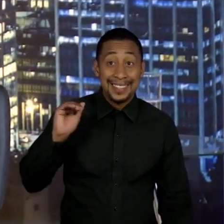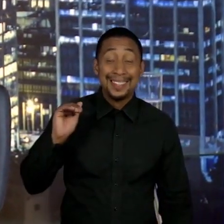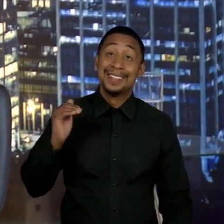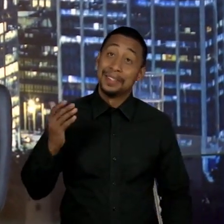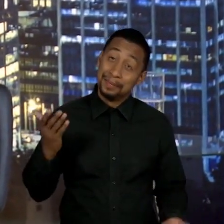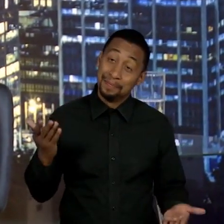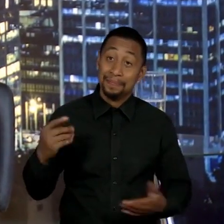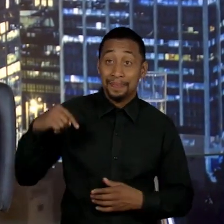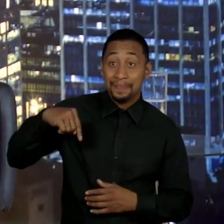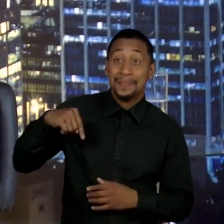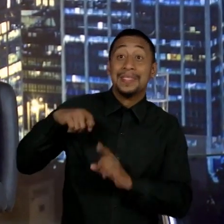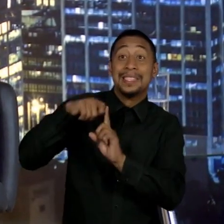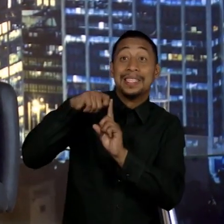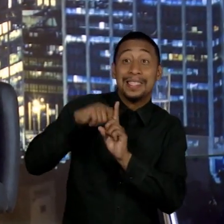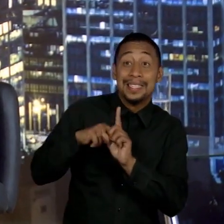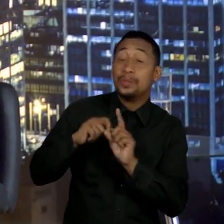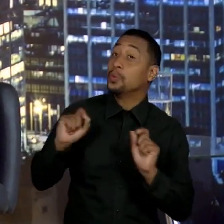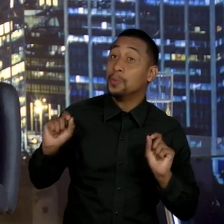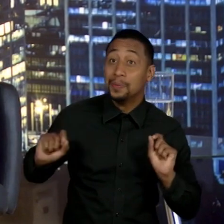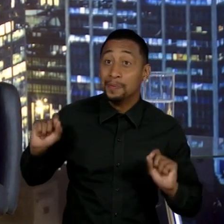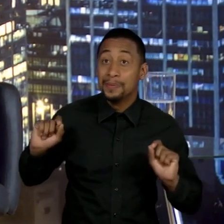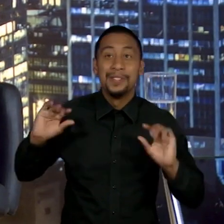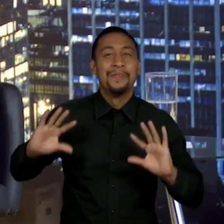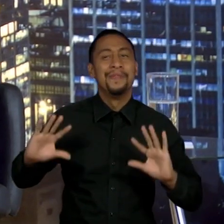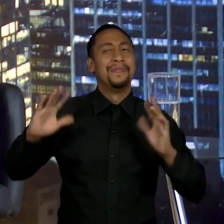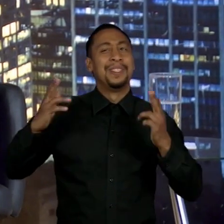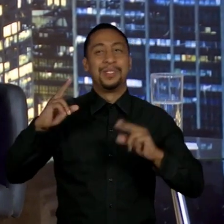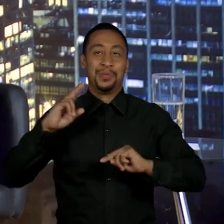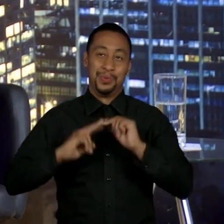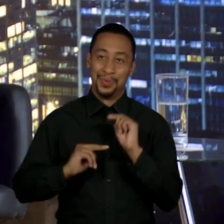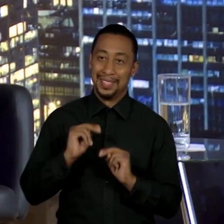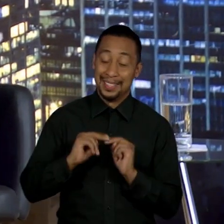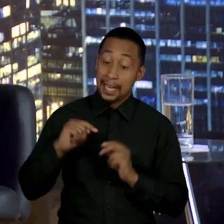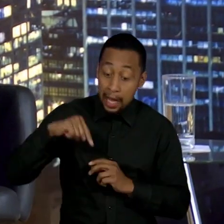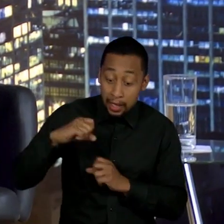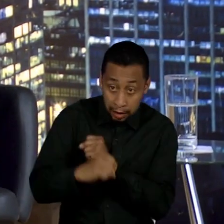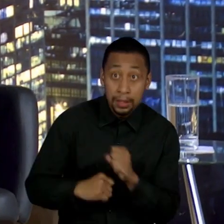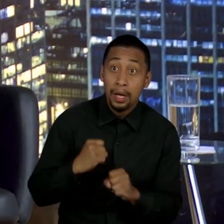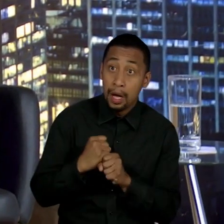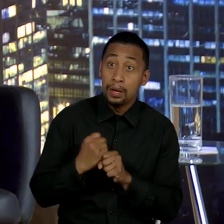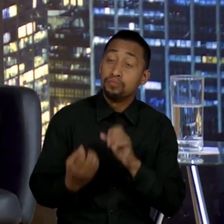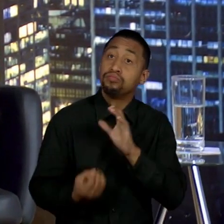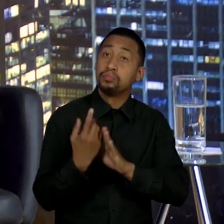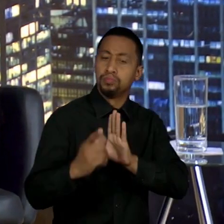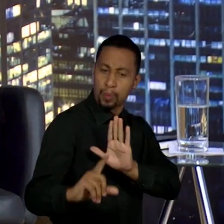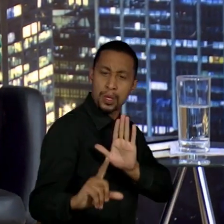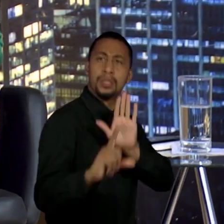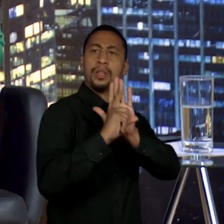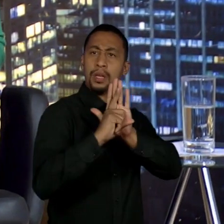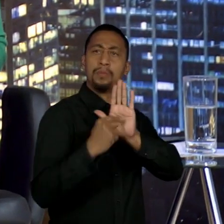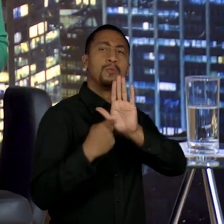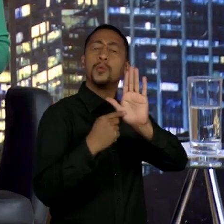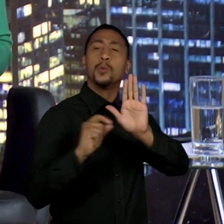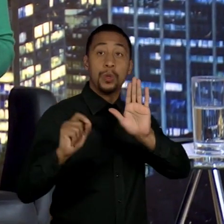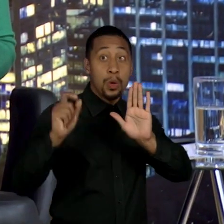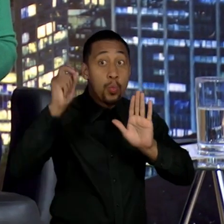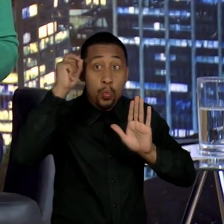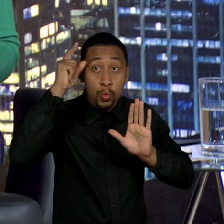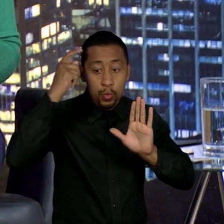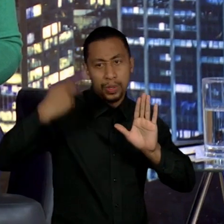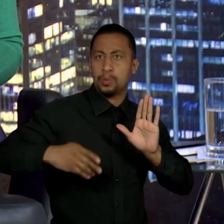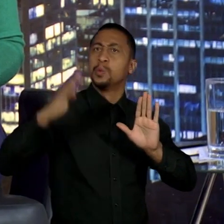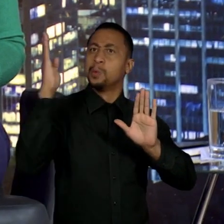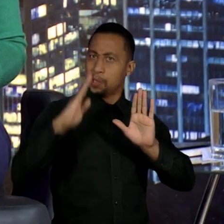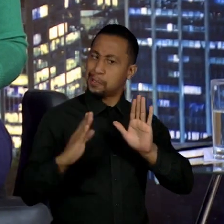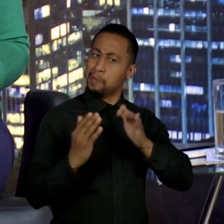Estamos no mês das festas juninas e este ano elas ganharam o reconhecimento por lei de manifestação da cultura nacional. Vamos